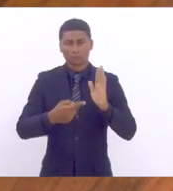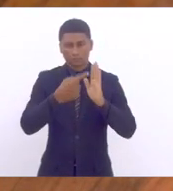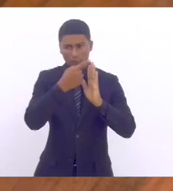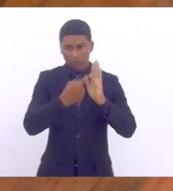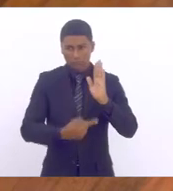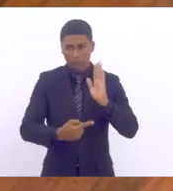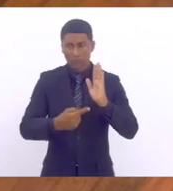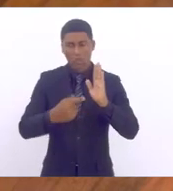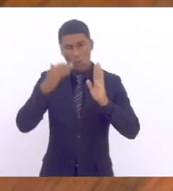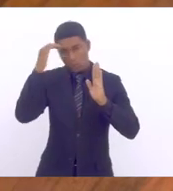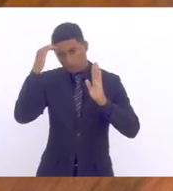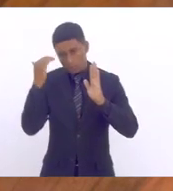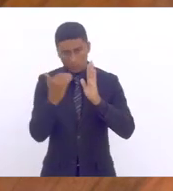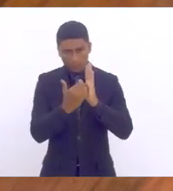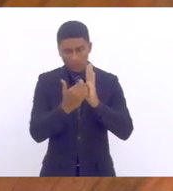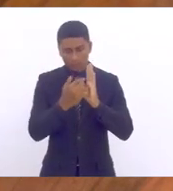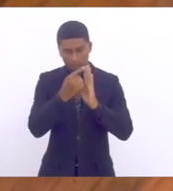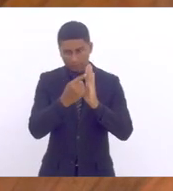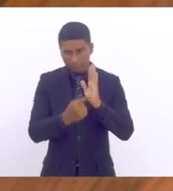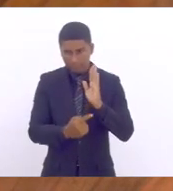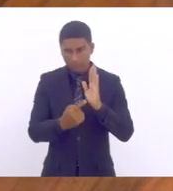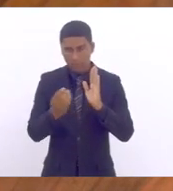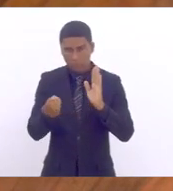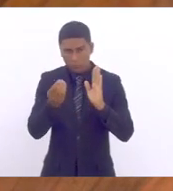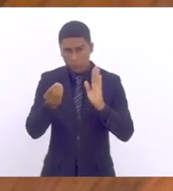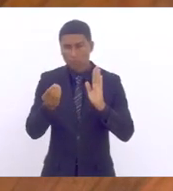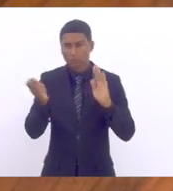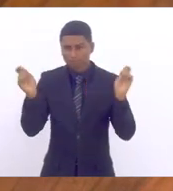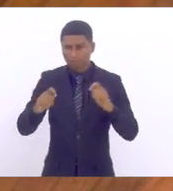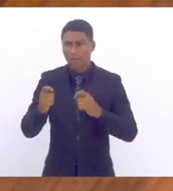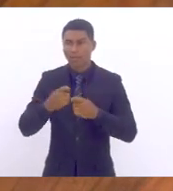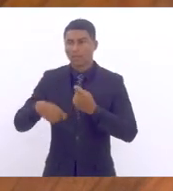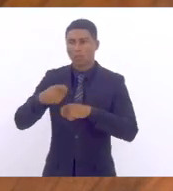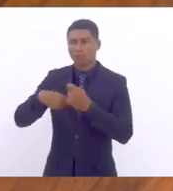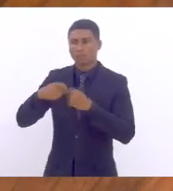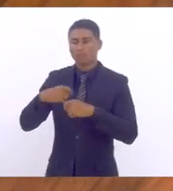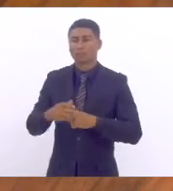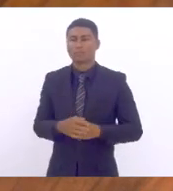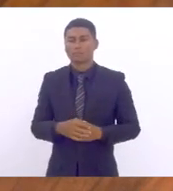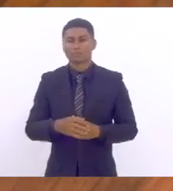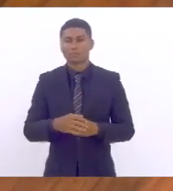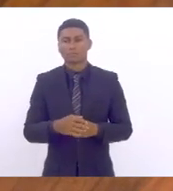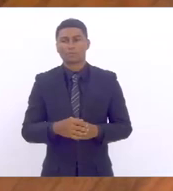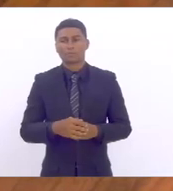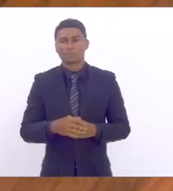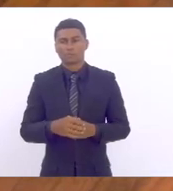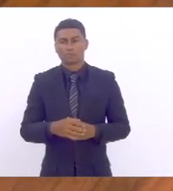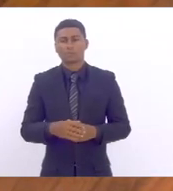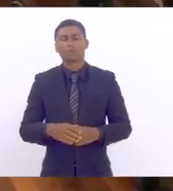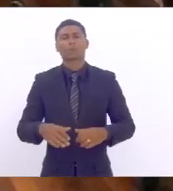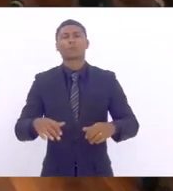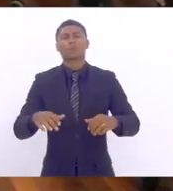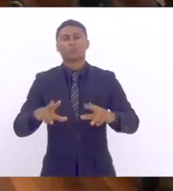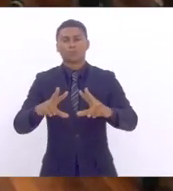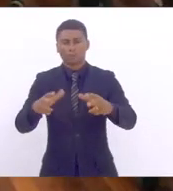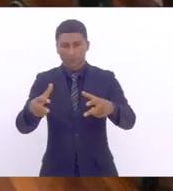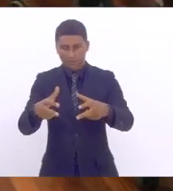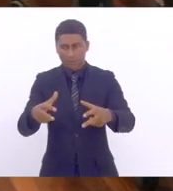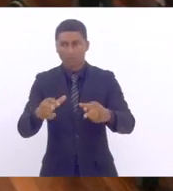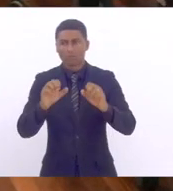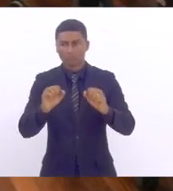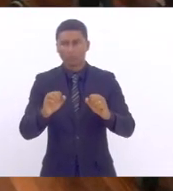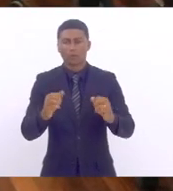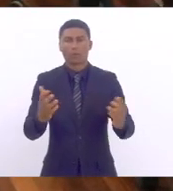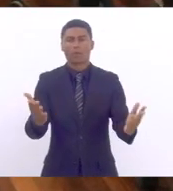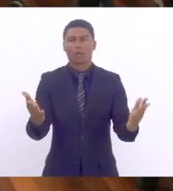penalidade. É possível. O meu gabinete pode receber uma comissão para a gente iniciar